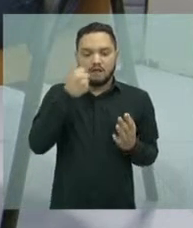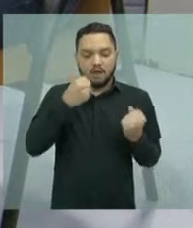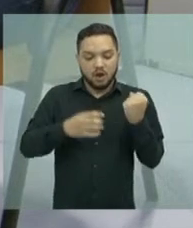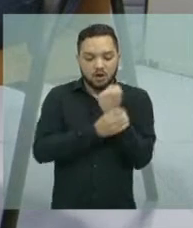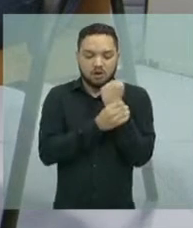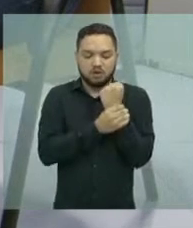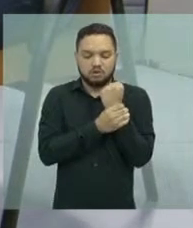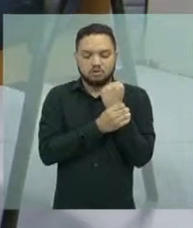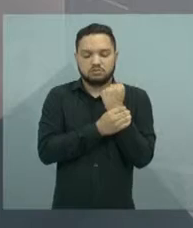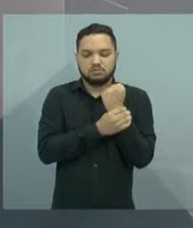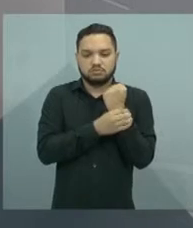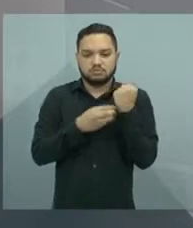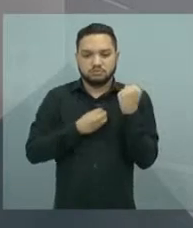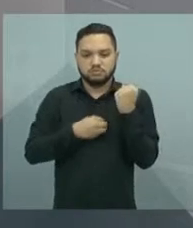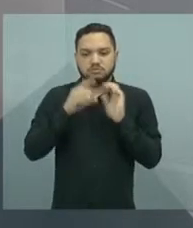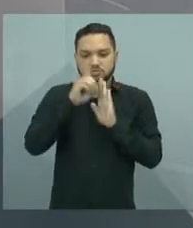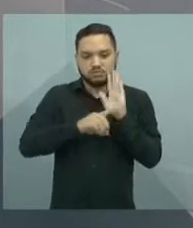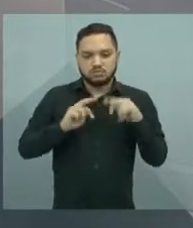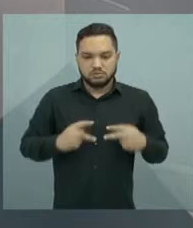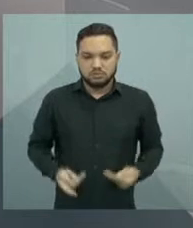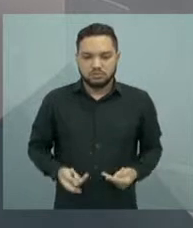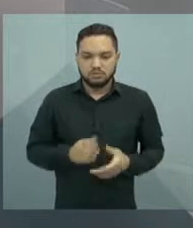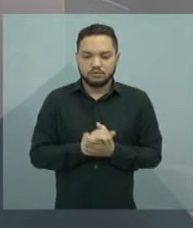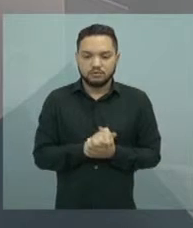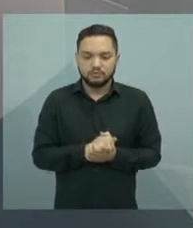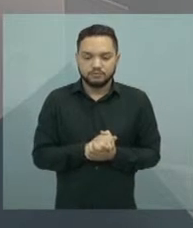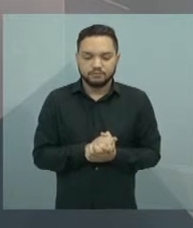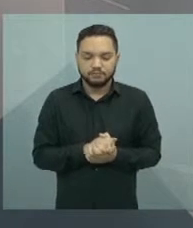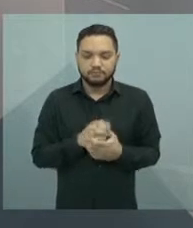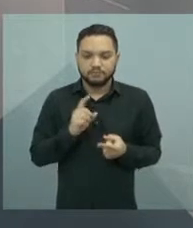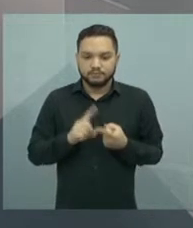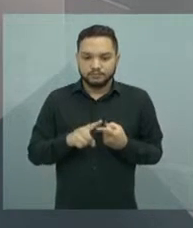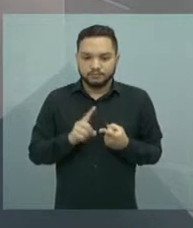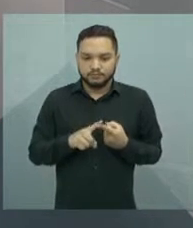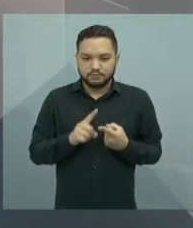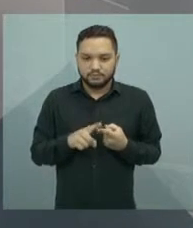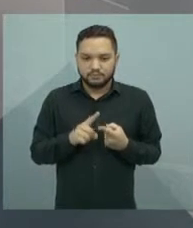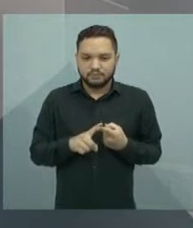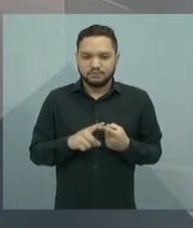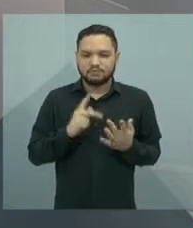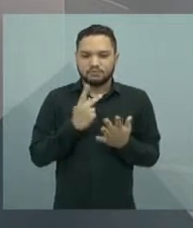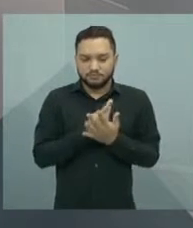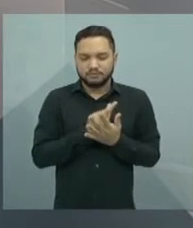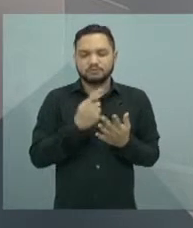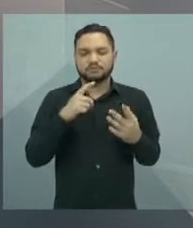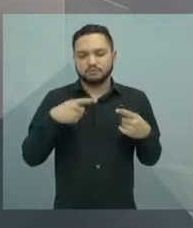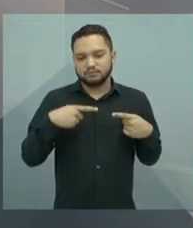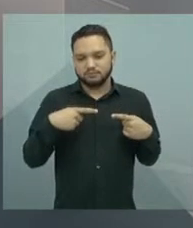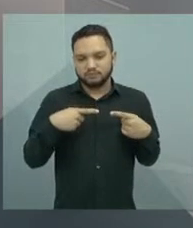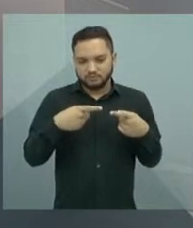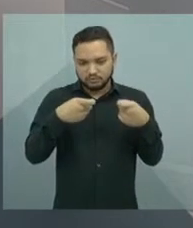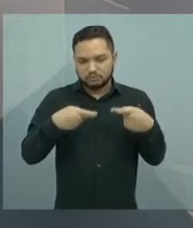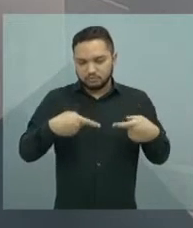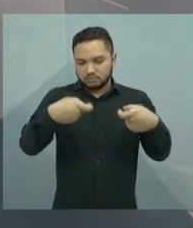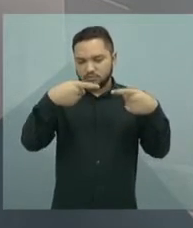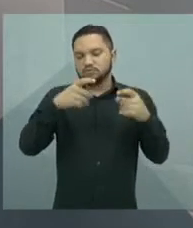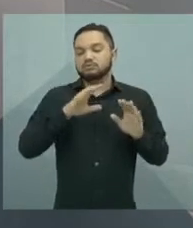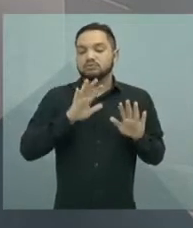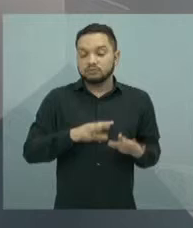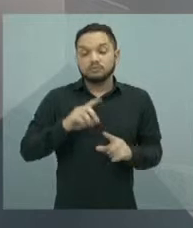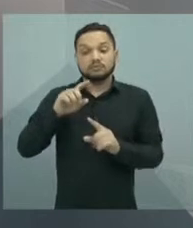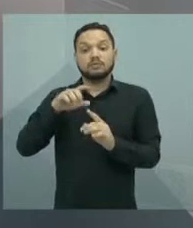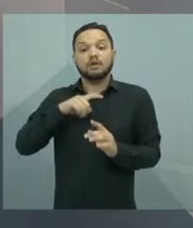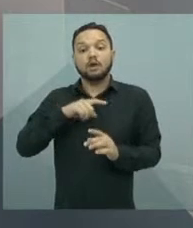humanos. Exatamente, com certeza. E tem também, fora essa questão dos conflitos, onde surgiu os conflitos armados, tem